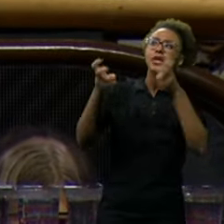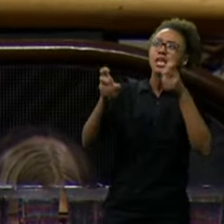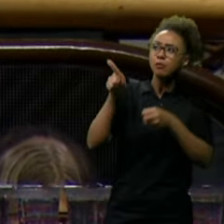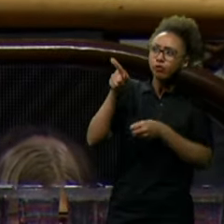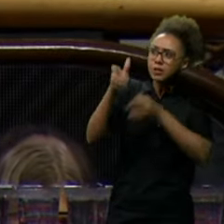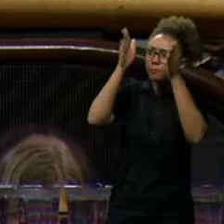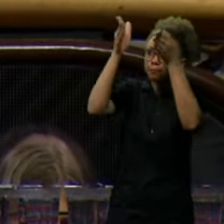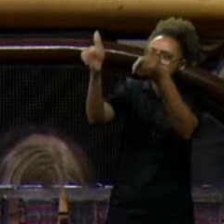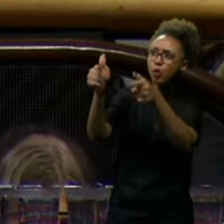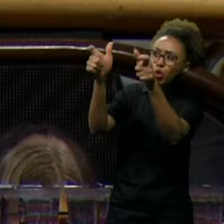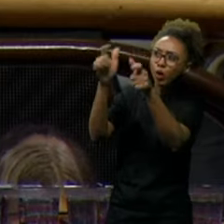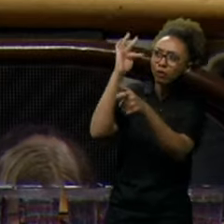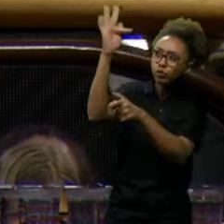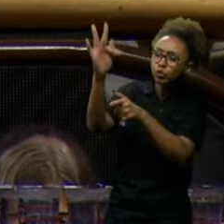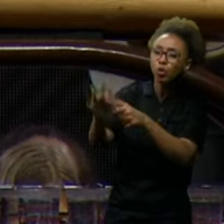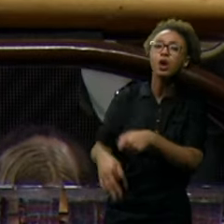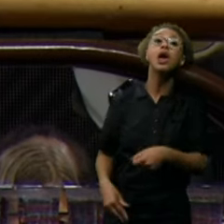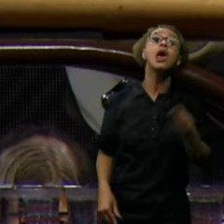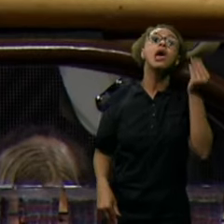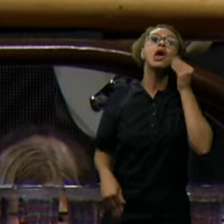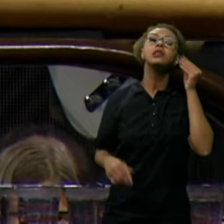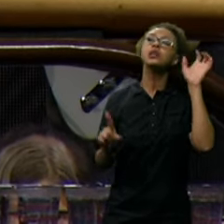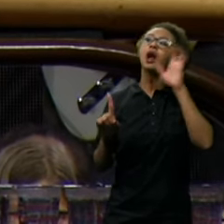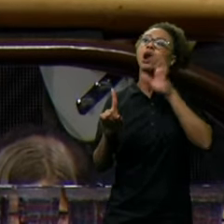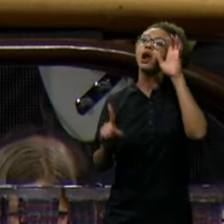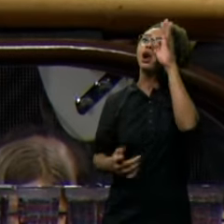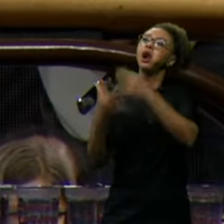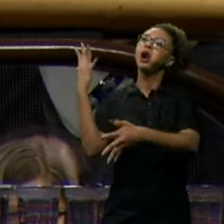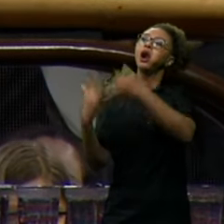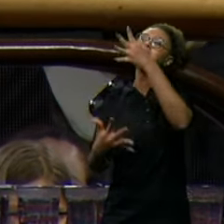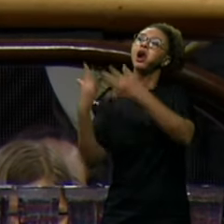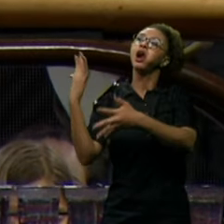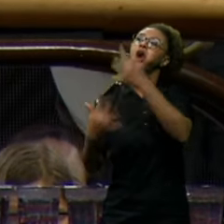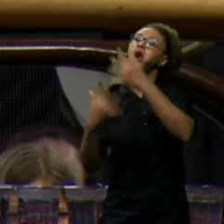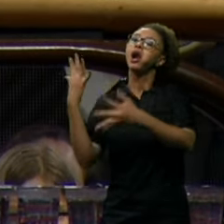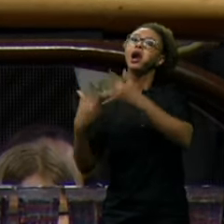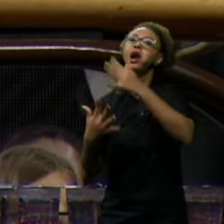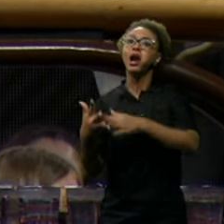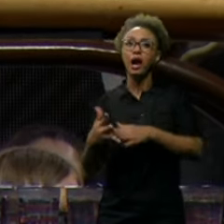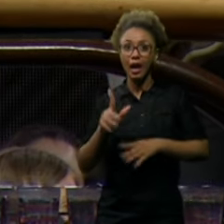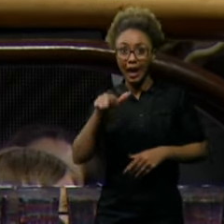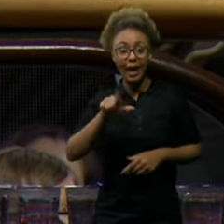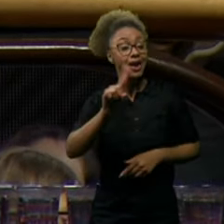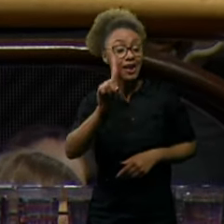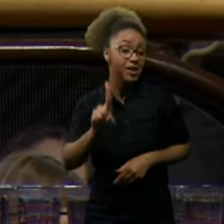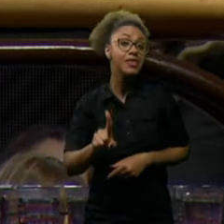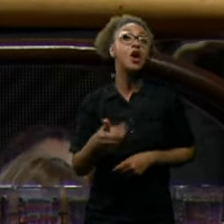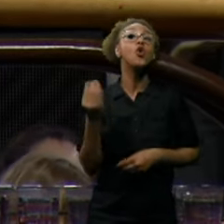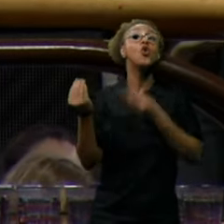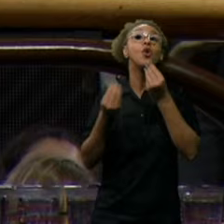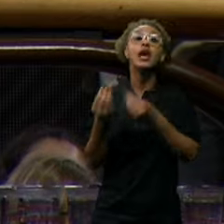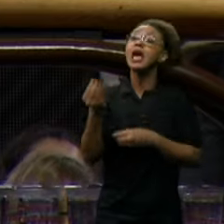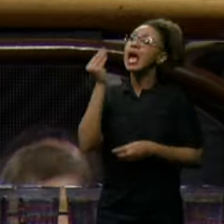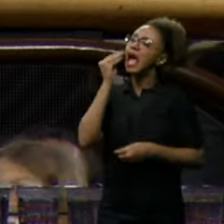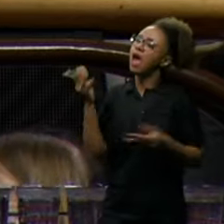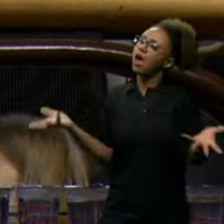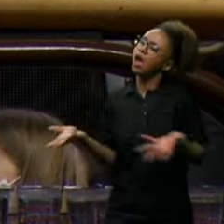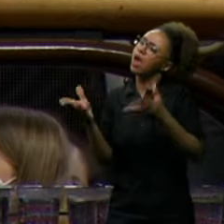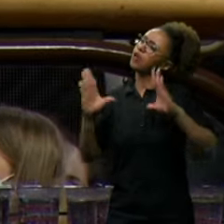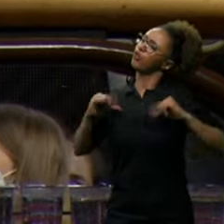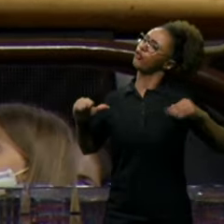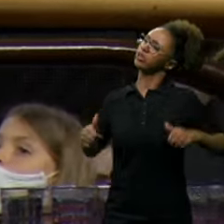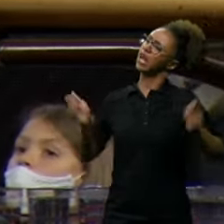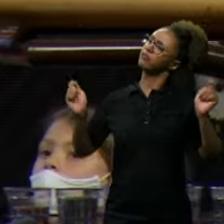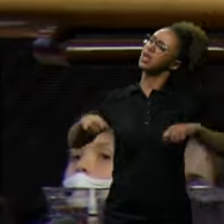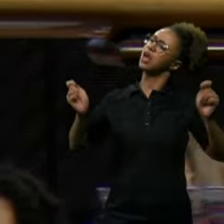cabeça o destino da tua chegada vai tentar atrapalhar o meio do teu caminho como botando empecilho não tentando te fazer se sentir confortável no meio